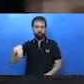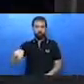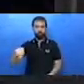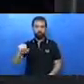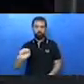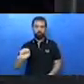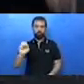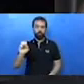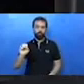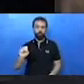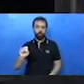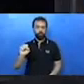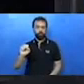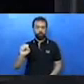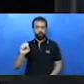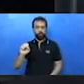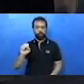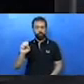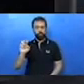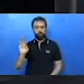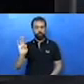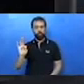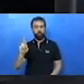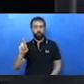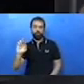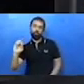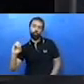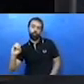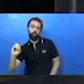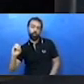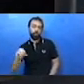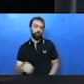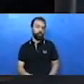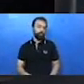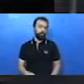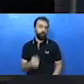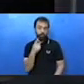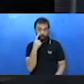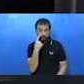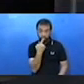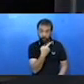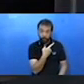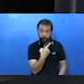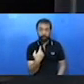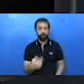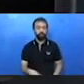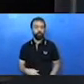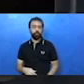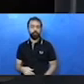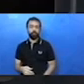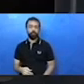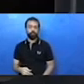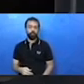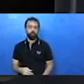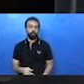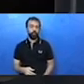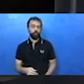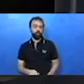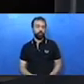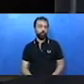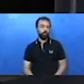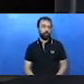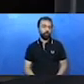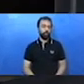sobe a bandeira, que ela fica no alto. Olhem na imagem uma bandeira do Brasil em um